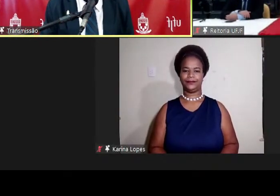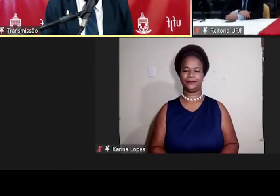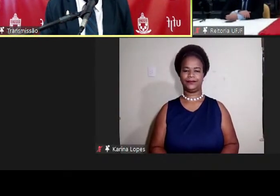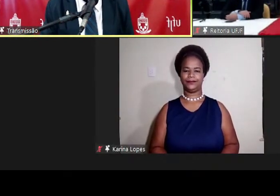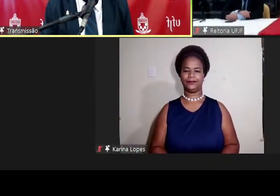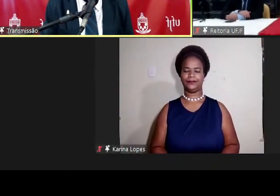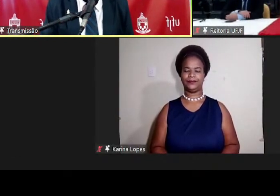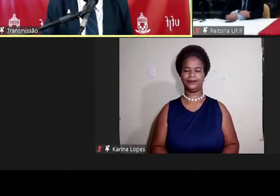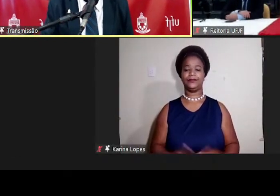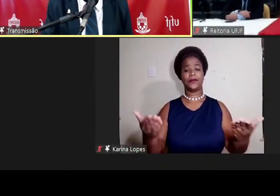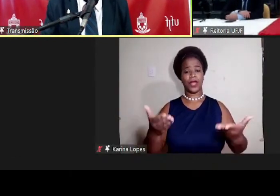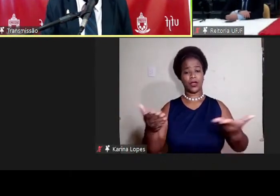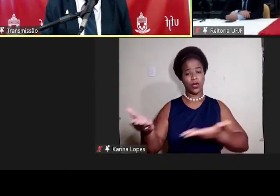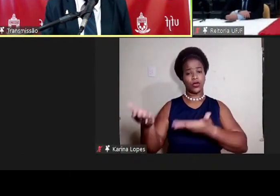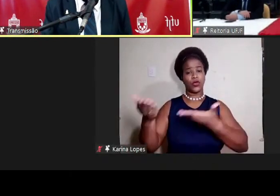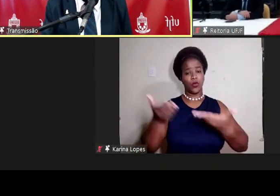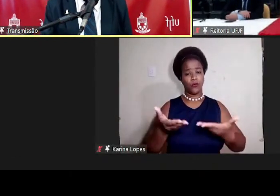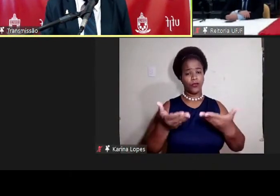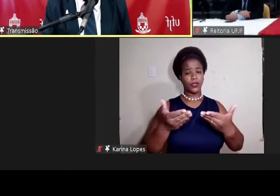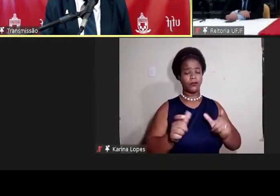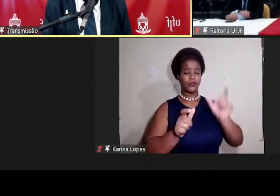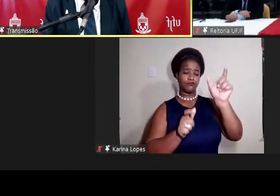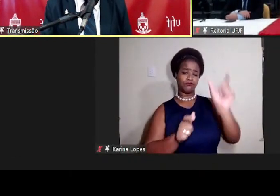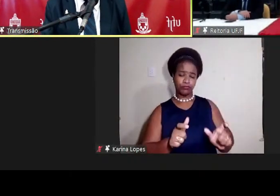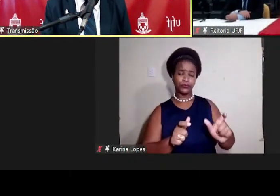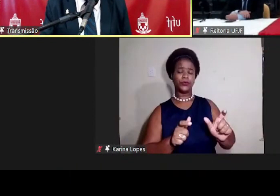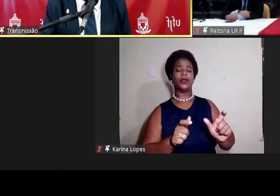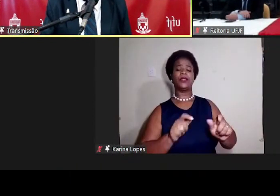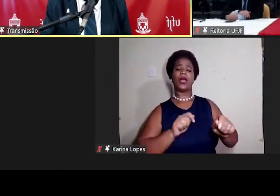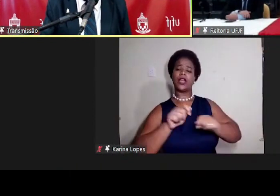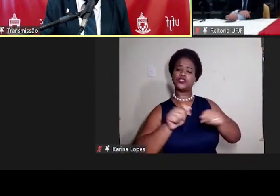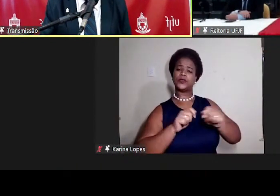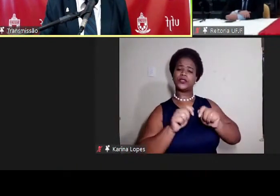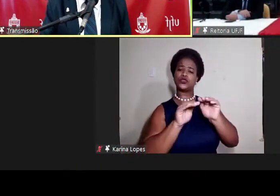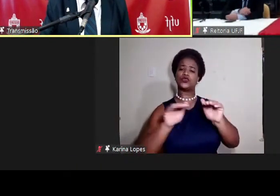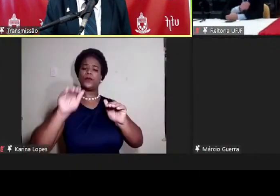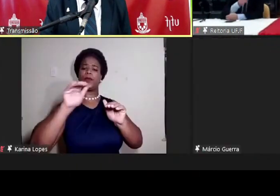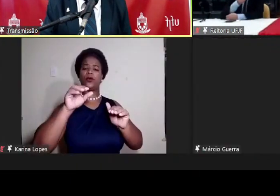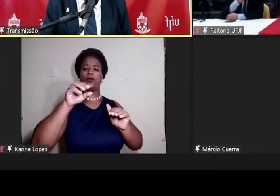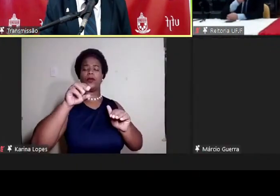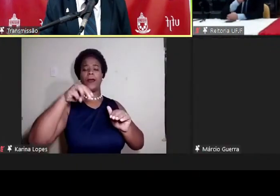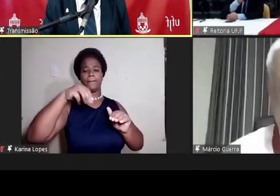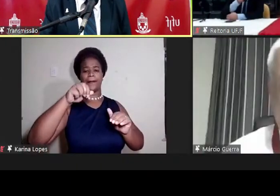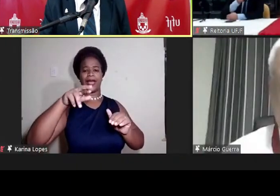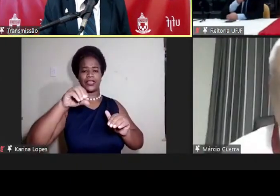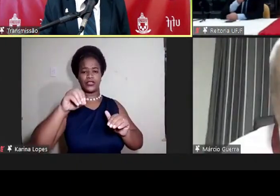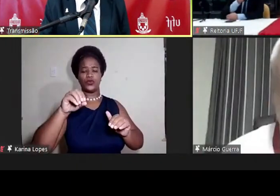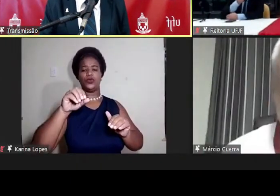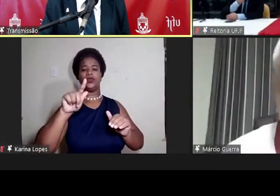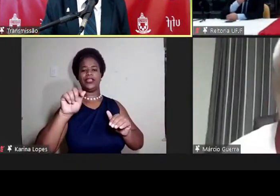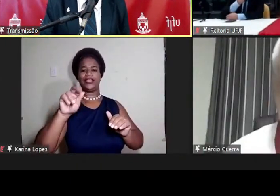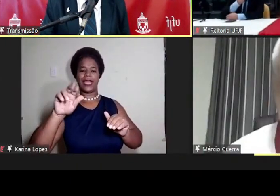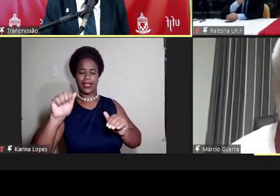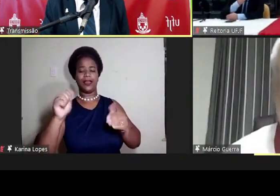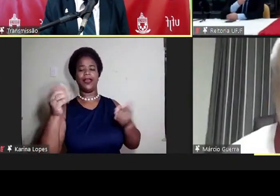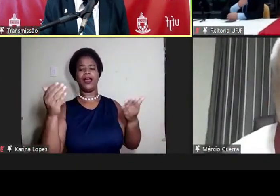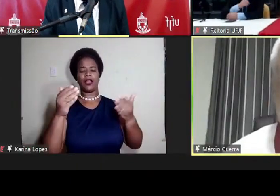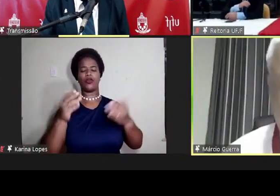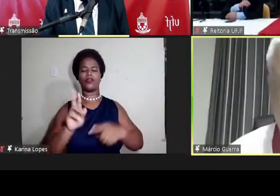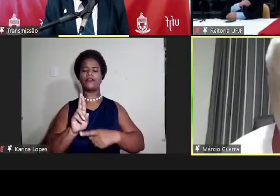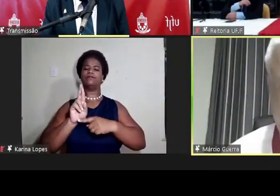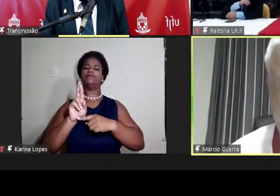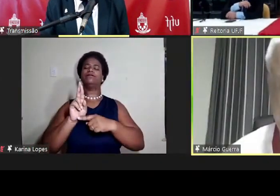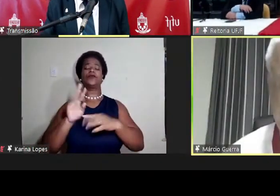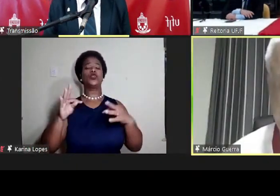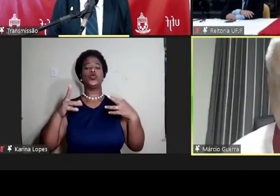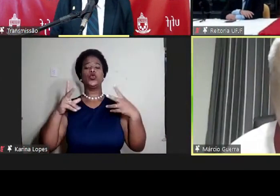Convidamos o homenageado pela Administração Superior, professor Márcio de Oliveira Guerra, que falará em nome de todos os homenageados